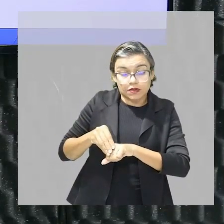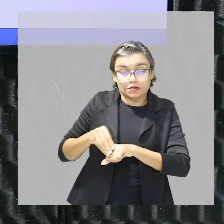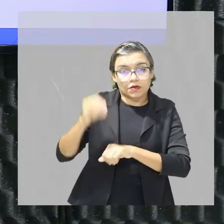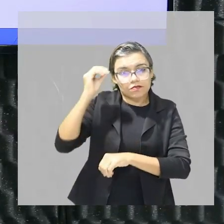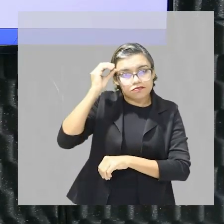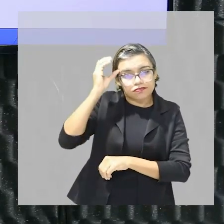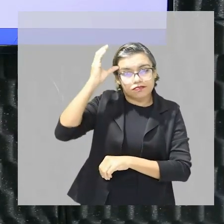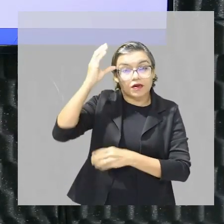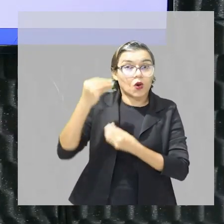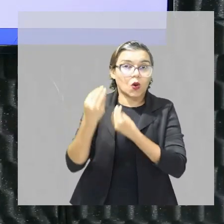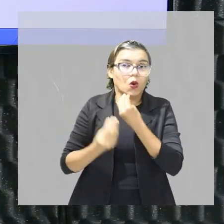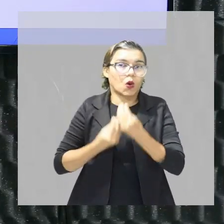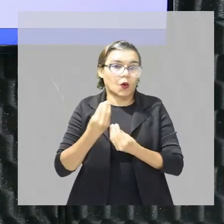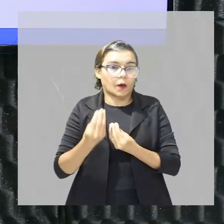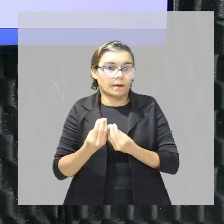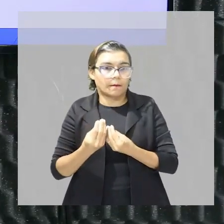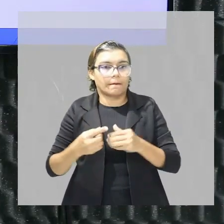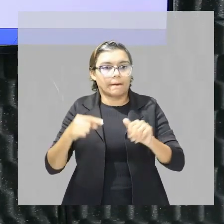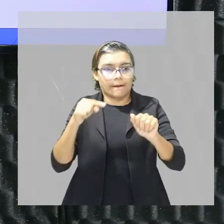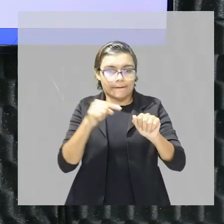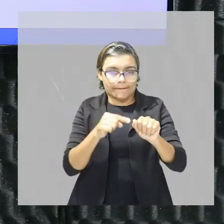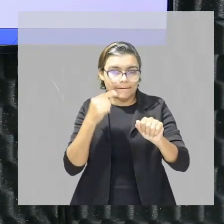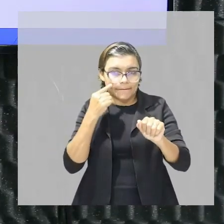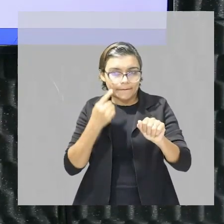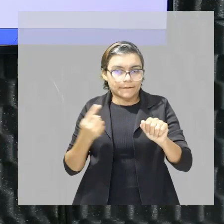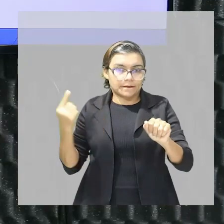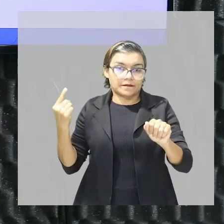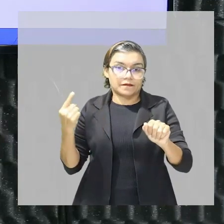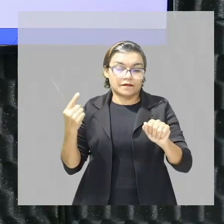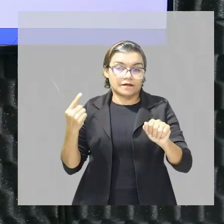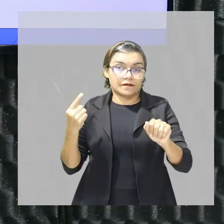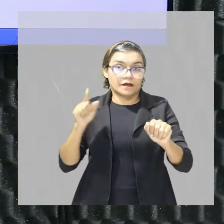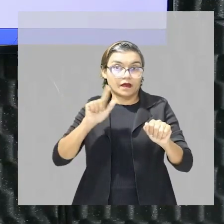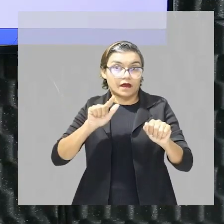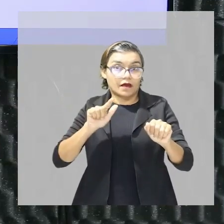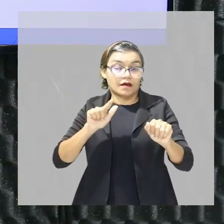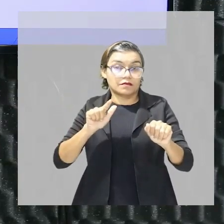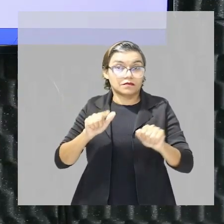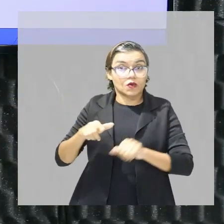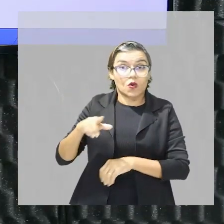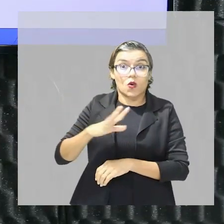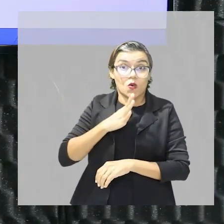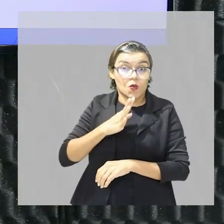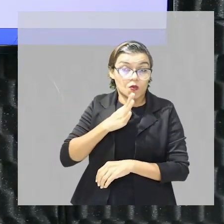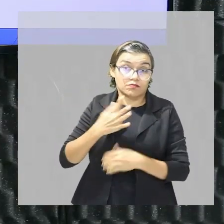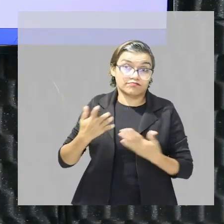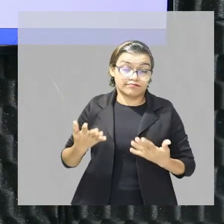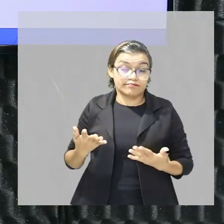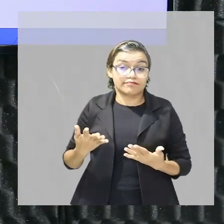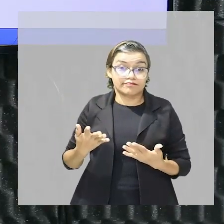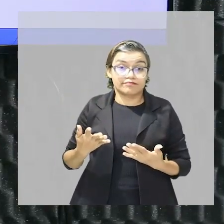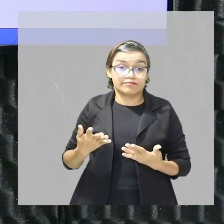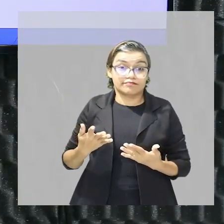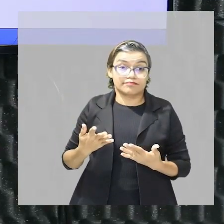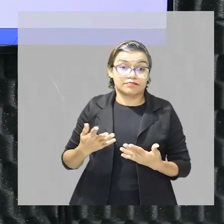de que sujeito objeto experiência ato de conhecer sujeito Olha só objeto